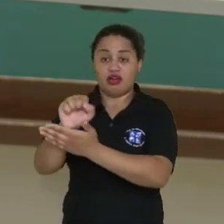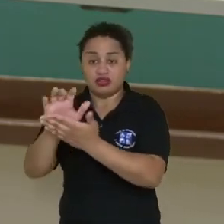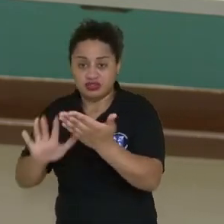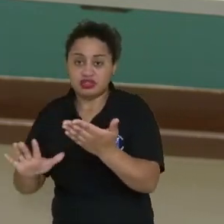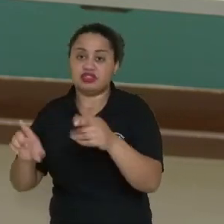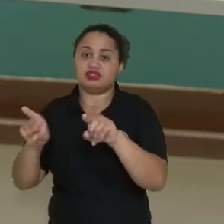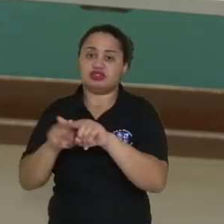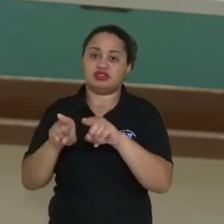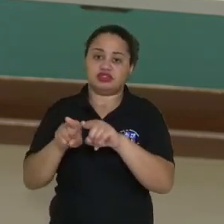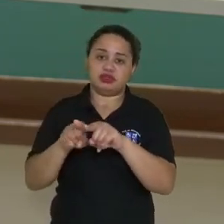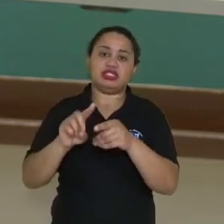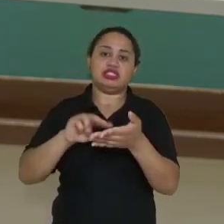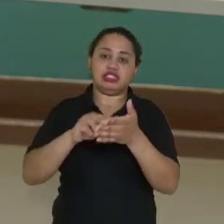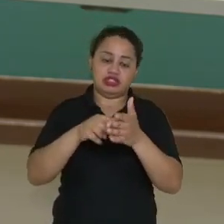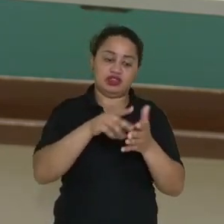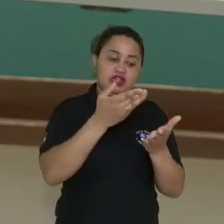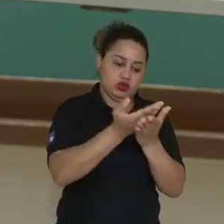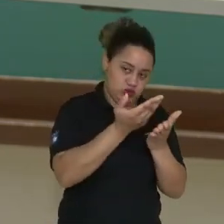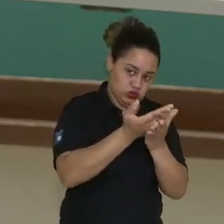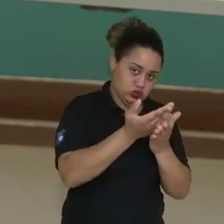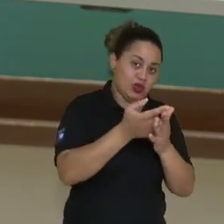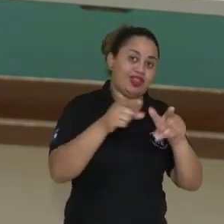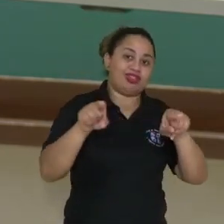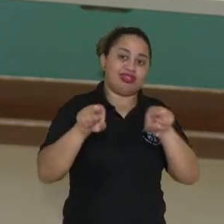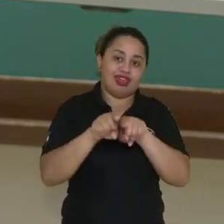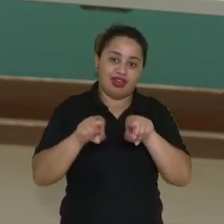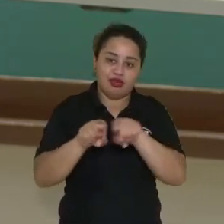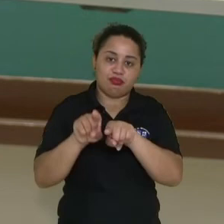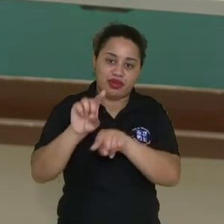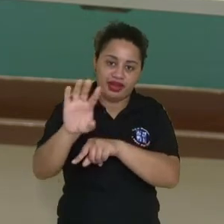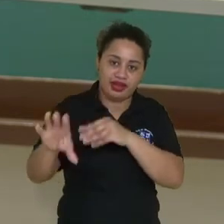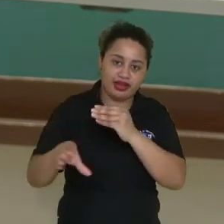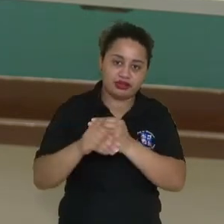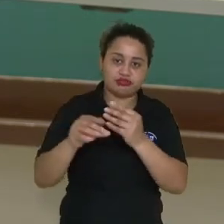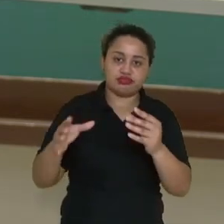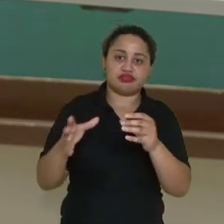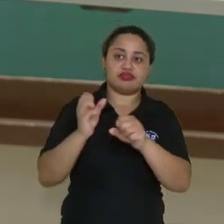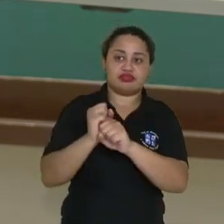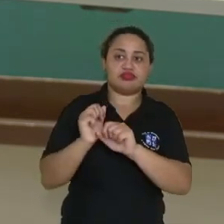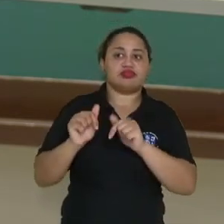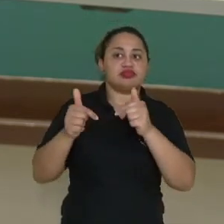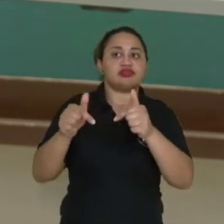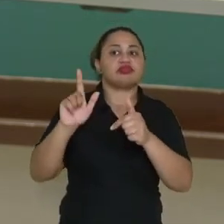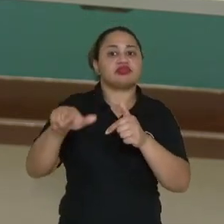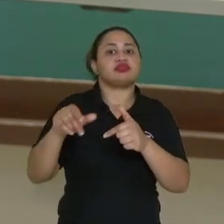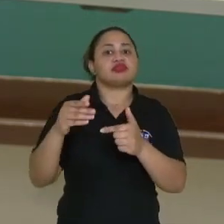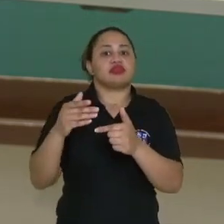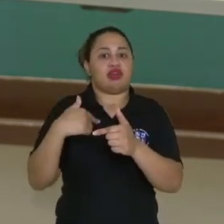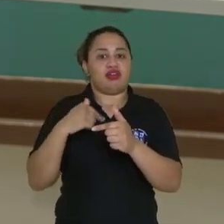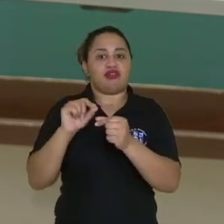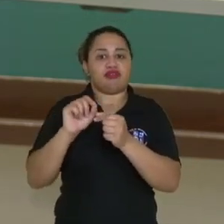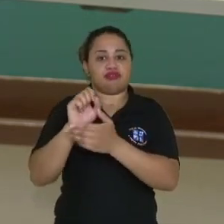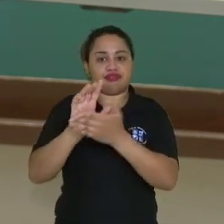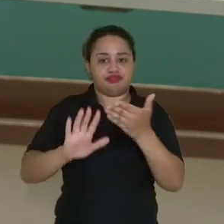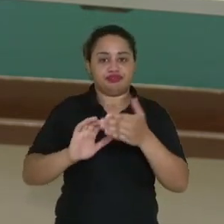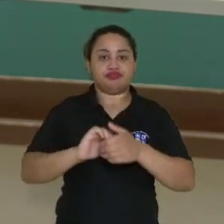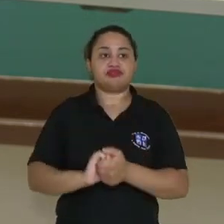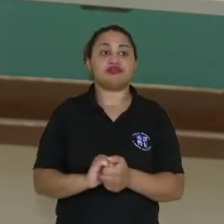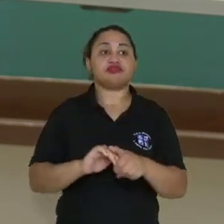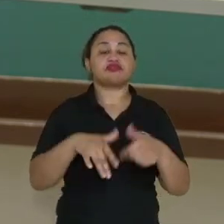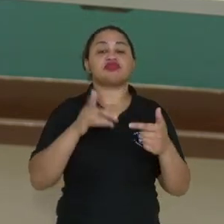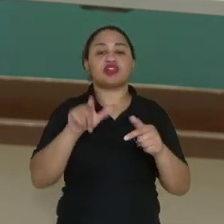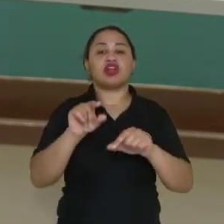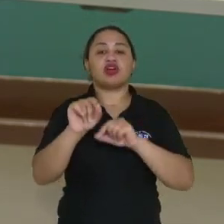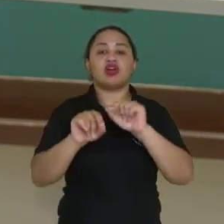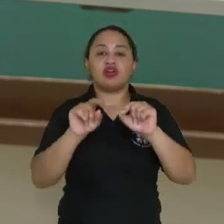aí, uma conjunção que soma orações, que soma ações dentro de uma frase, certo? Portanto, é chamada de